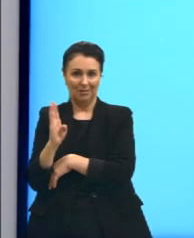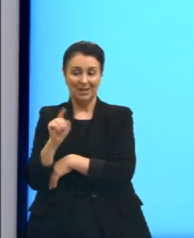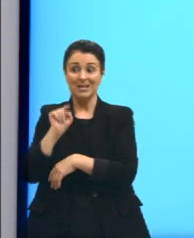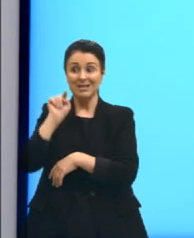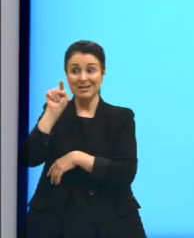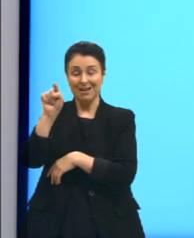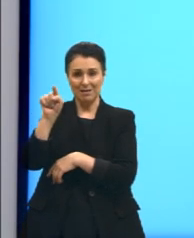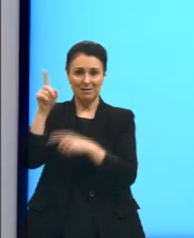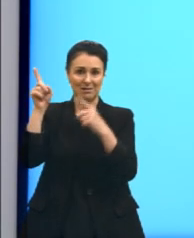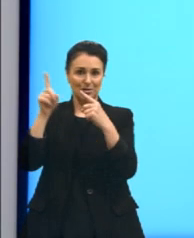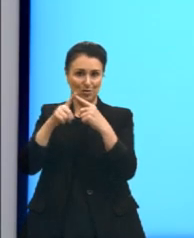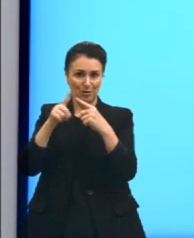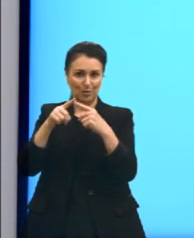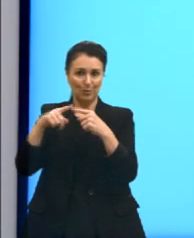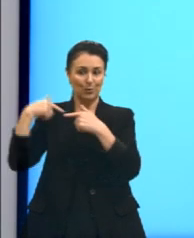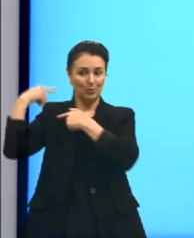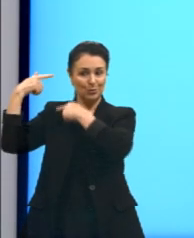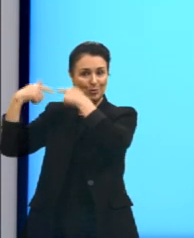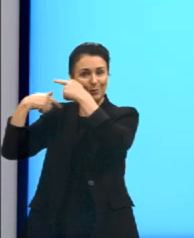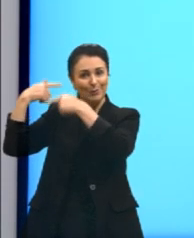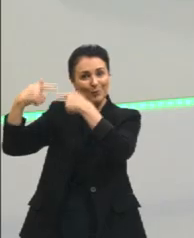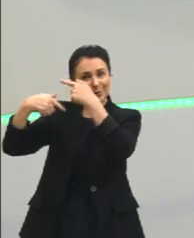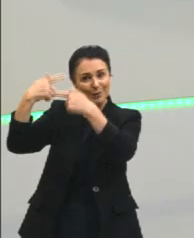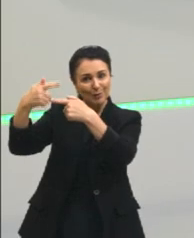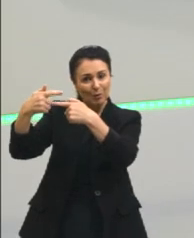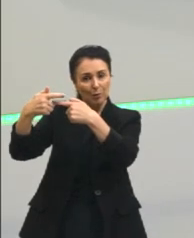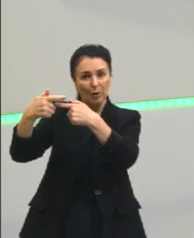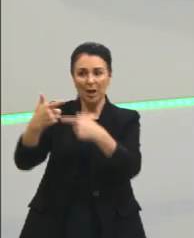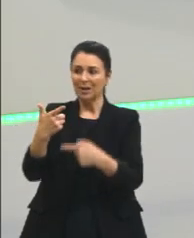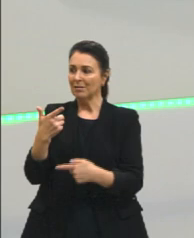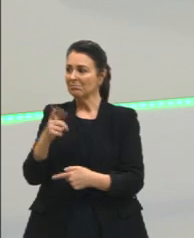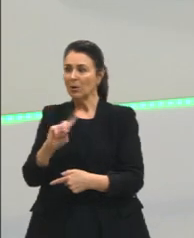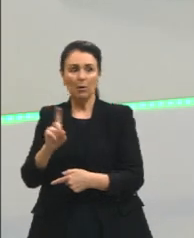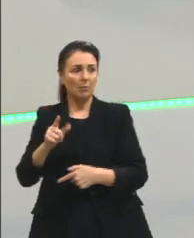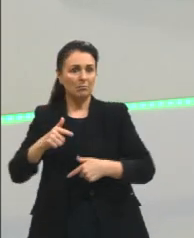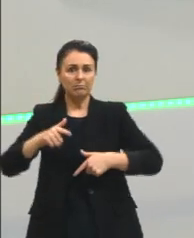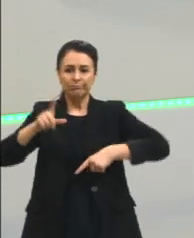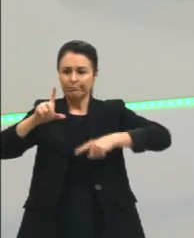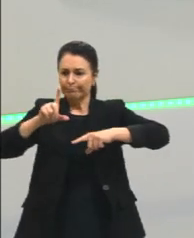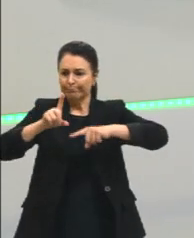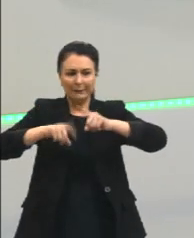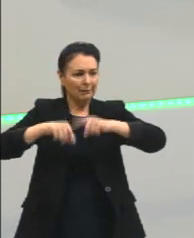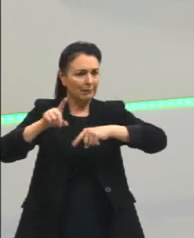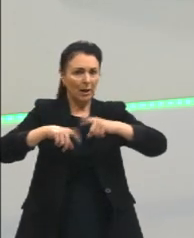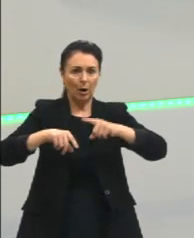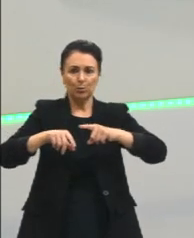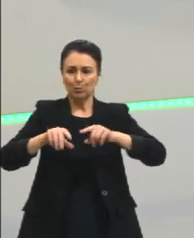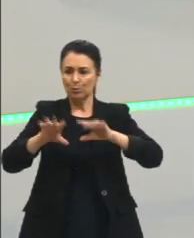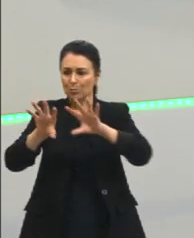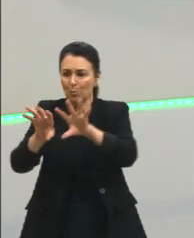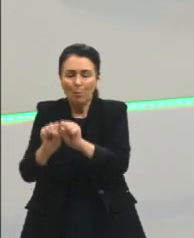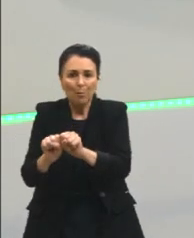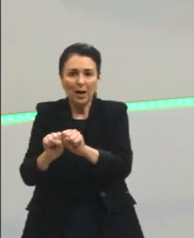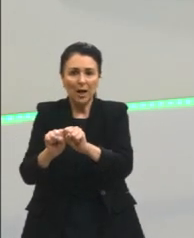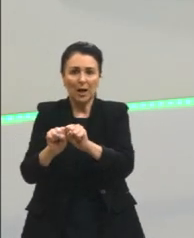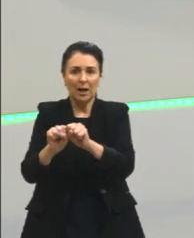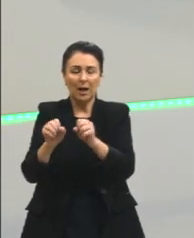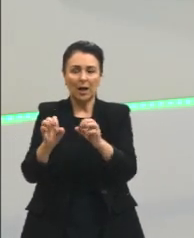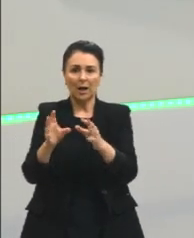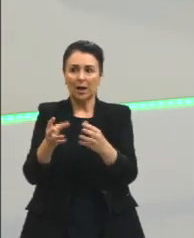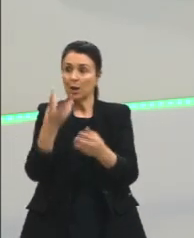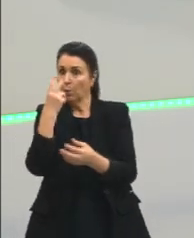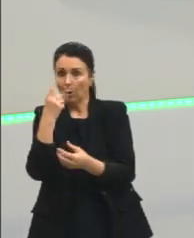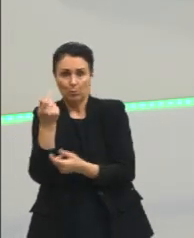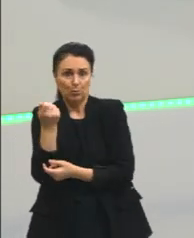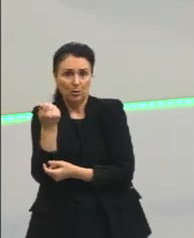tipo de patrimônio a gente chama de patrimônio e material ou seja não tem matéria física como